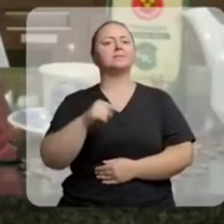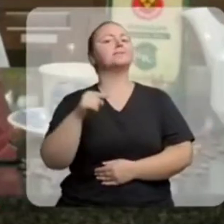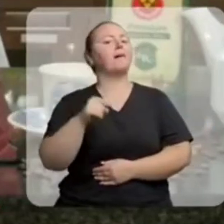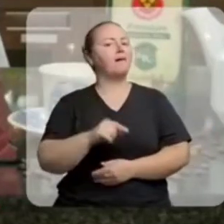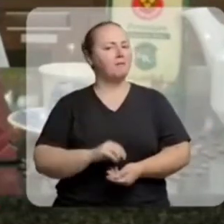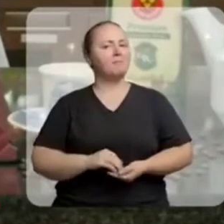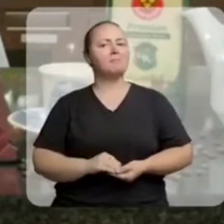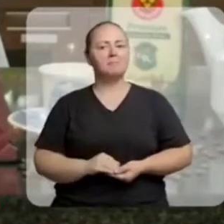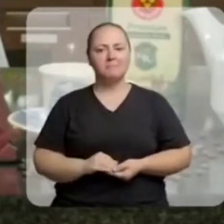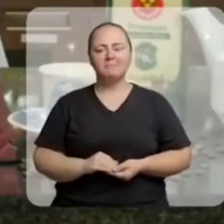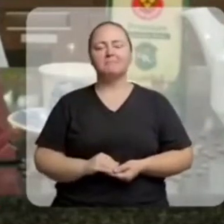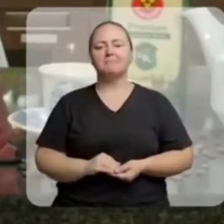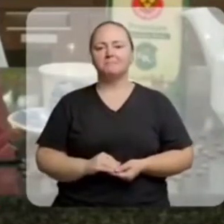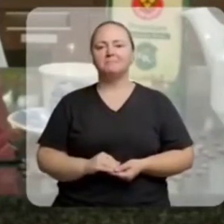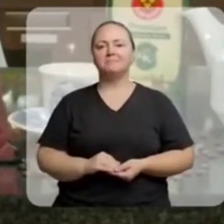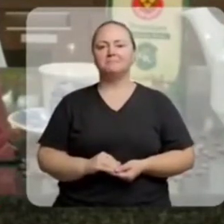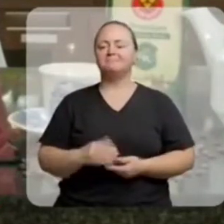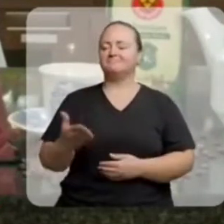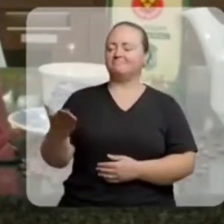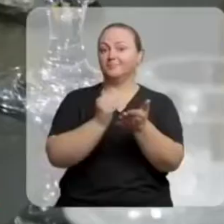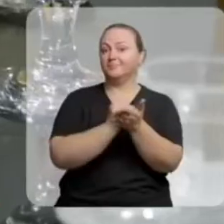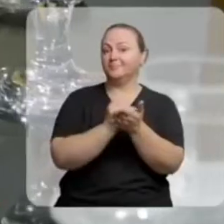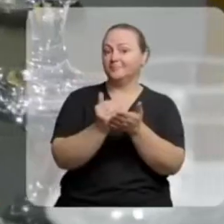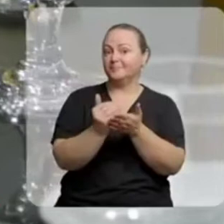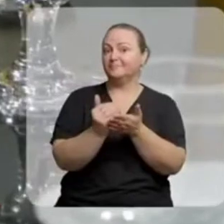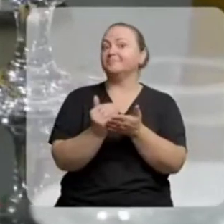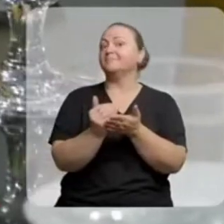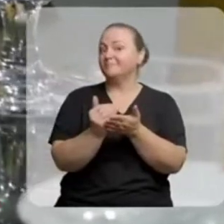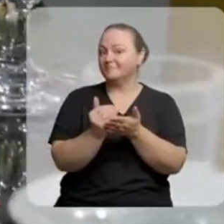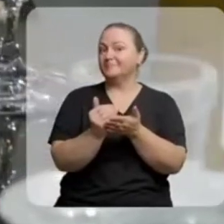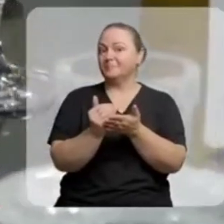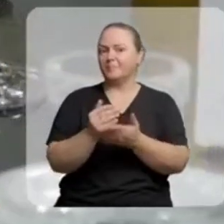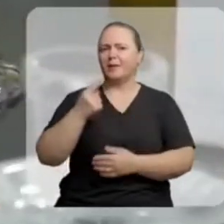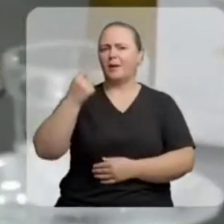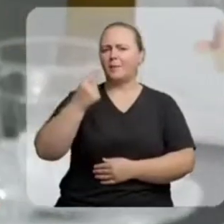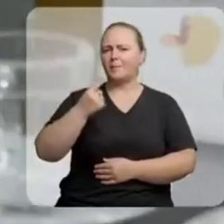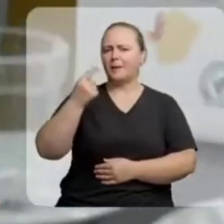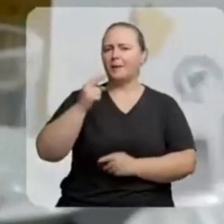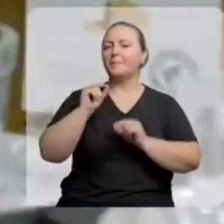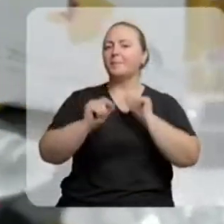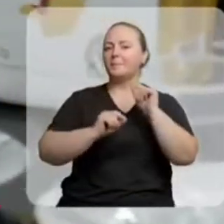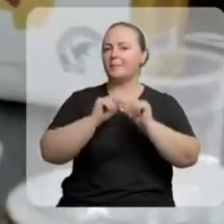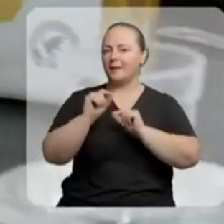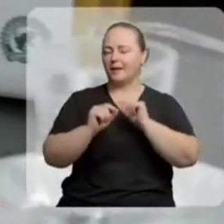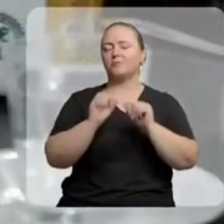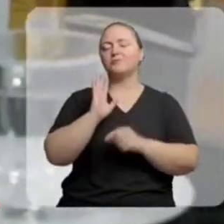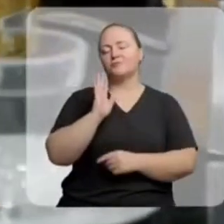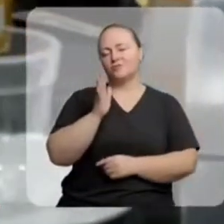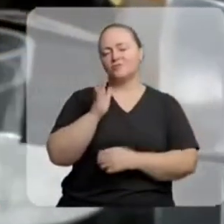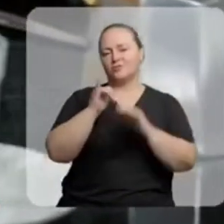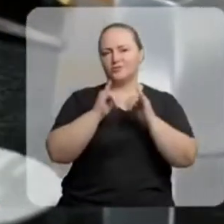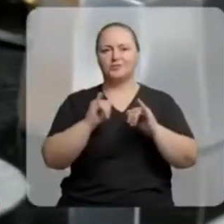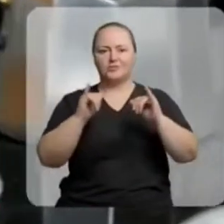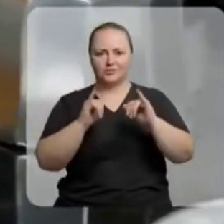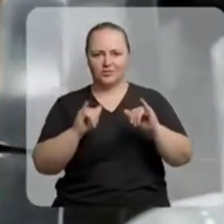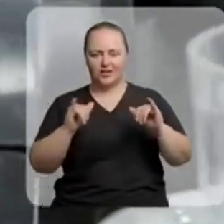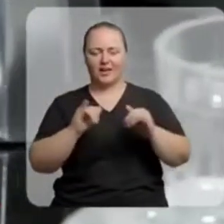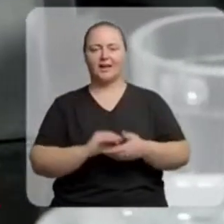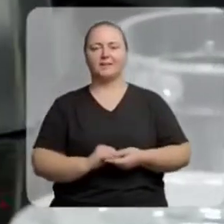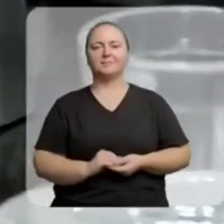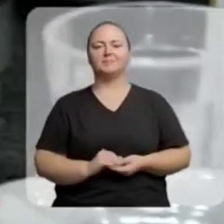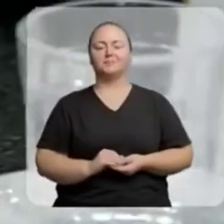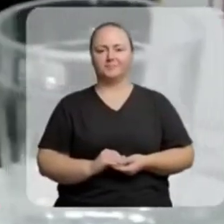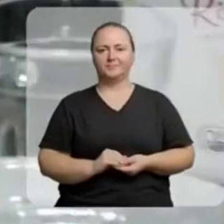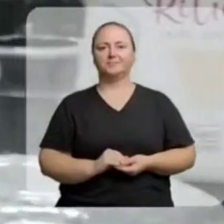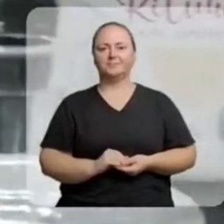Tá? Abre. Bola é tua aí. Vamos lá. O nosso primeiro método, como eu comentei, é